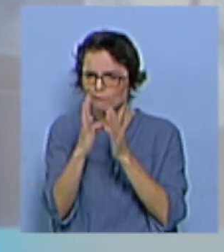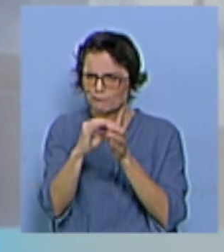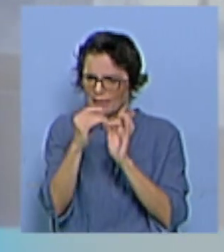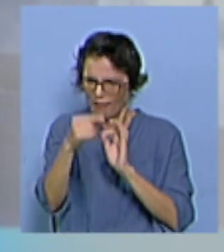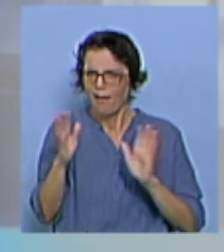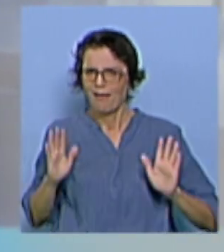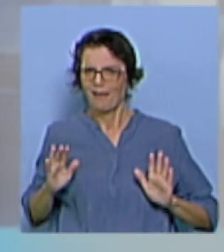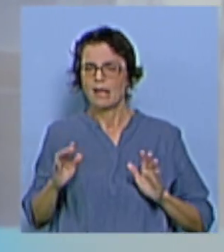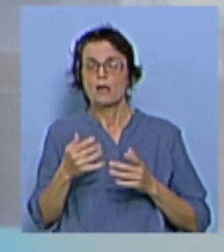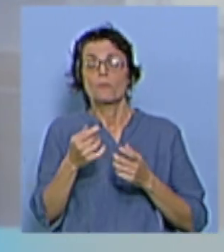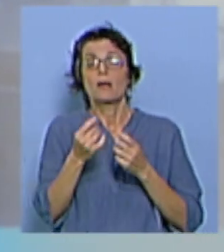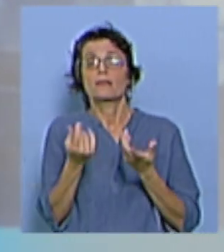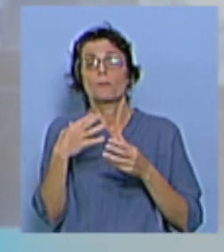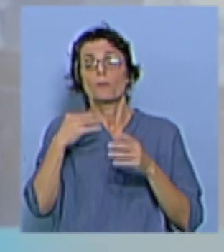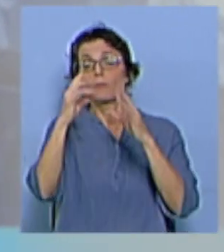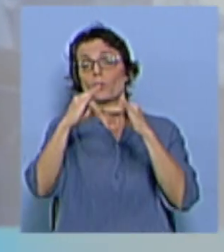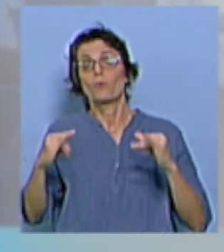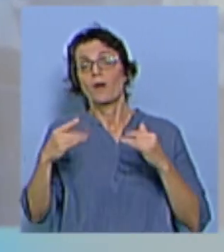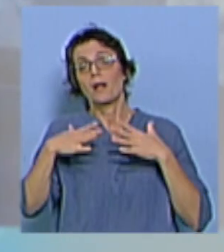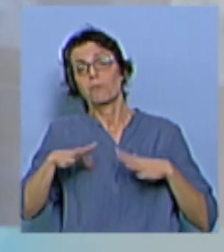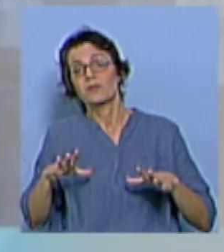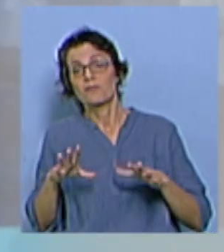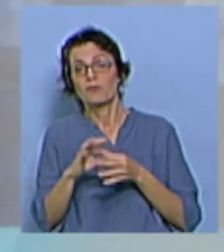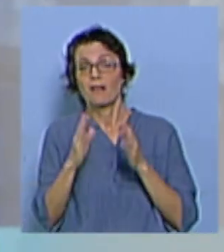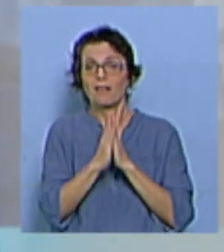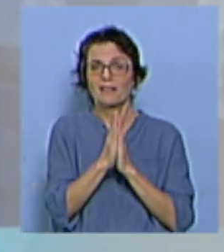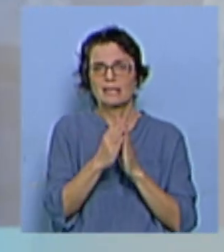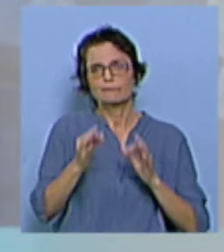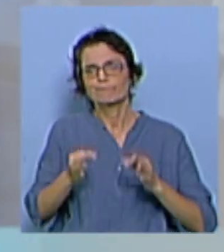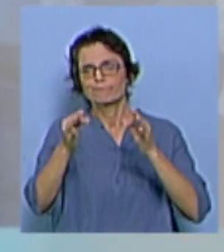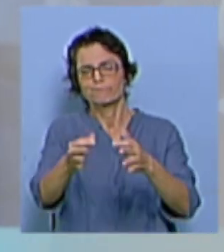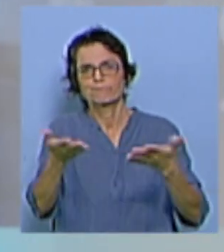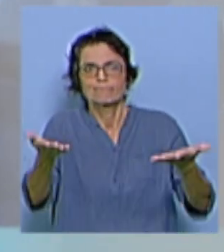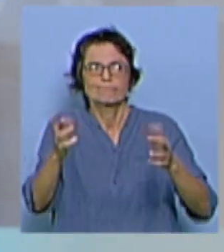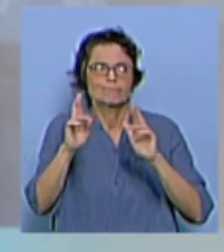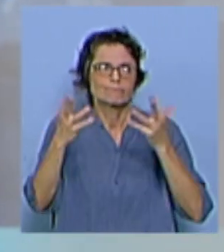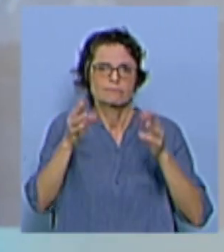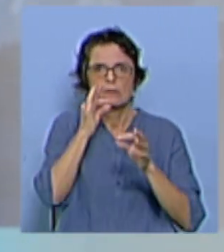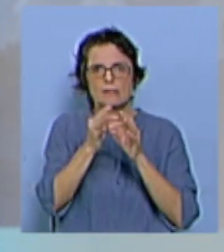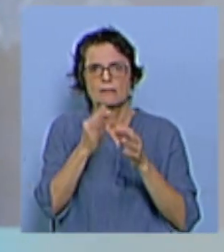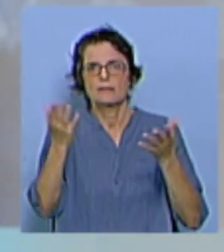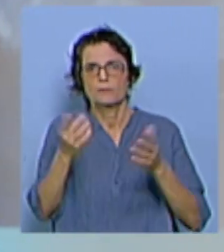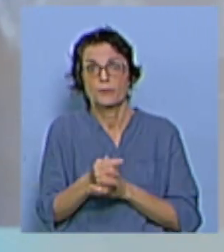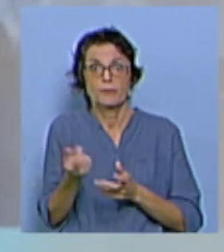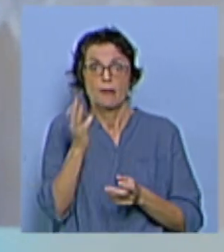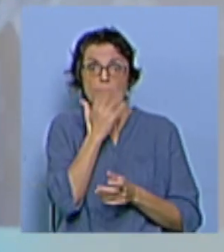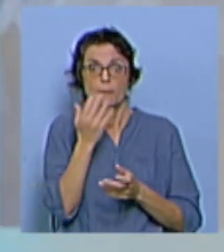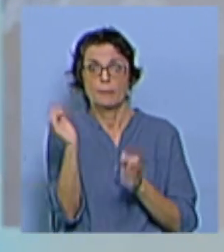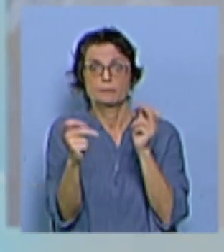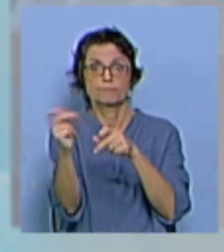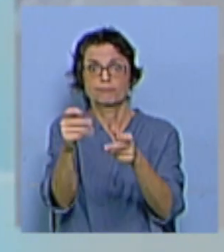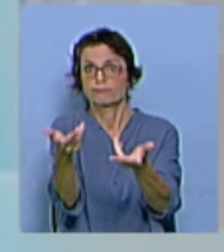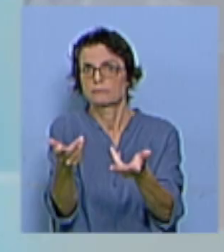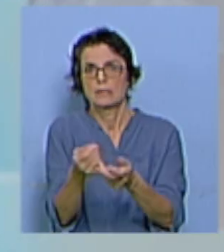atividades todas que tínhamos programadas para o verão e até setembro vamos ver, vamos ver o que é que acontece agora durante os meses do verão. Claro que nós